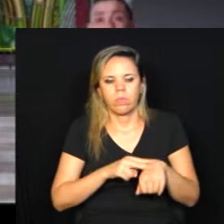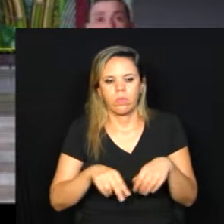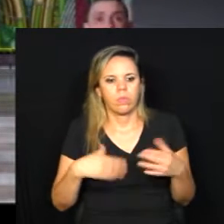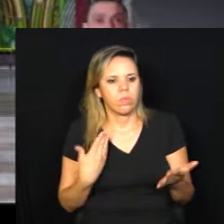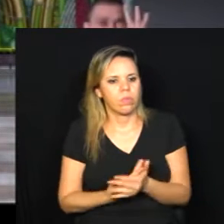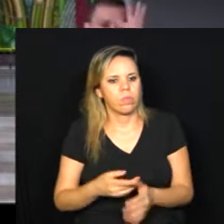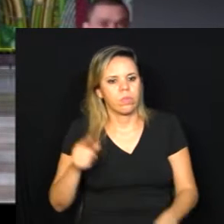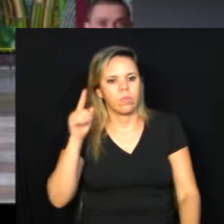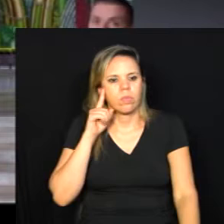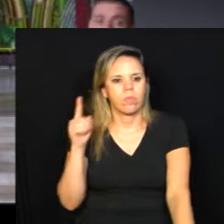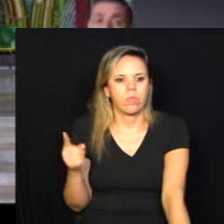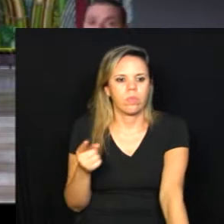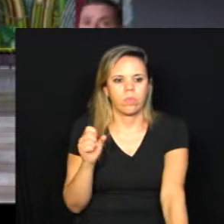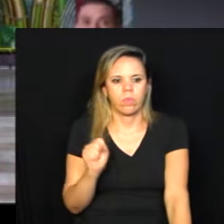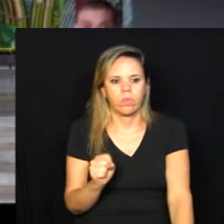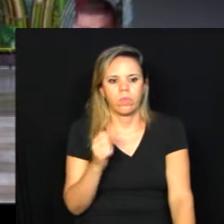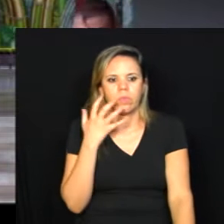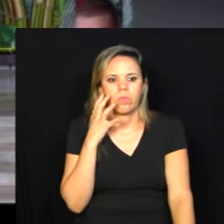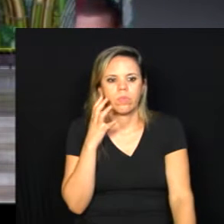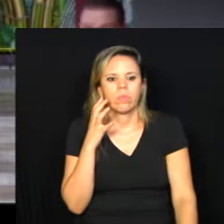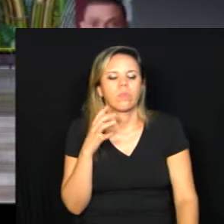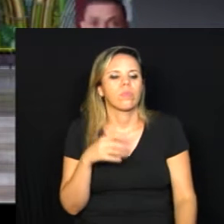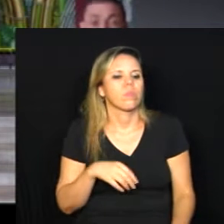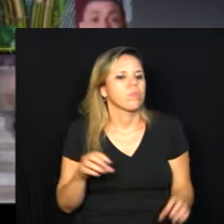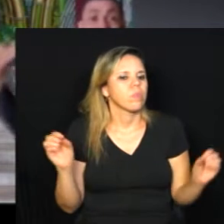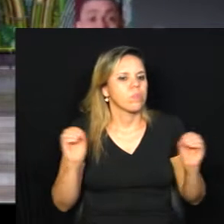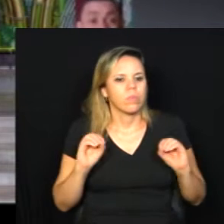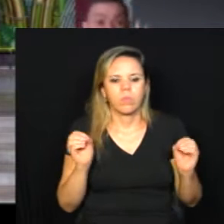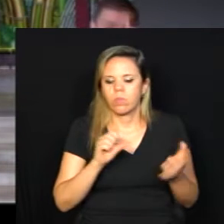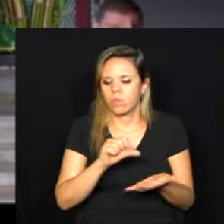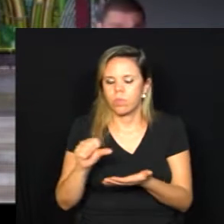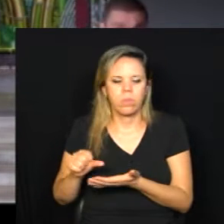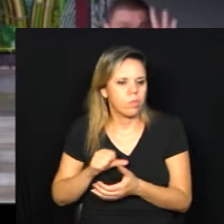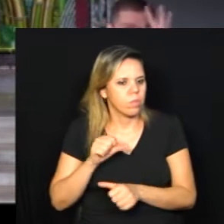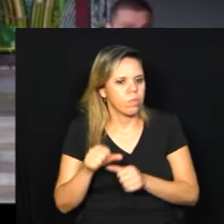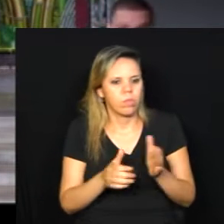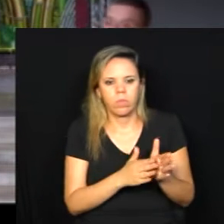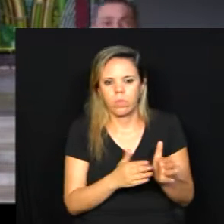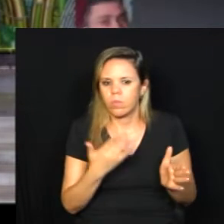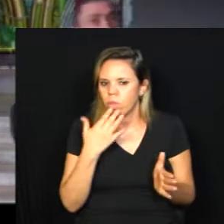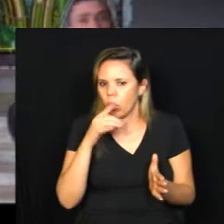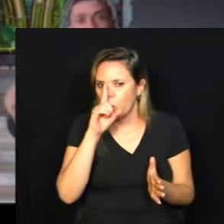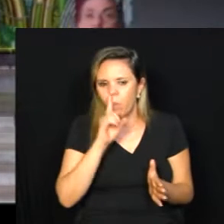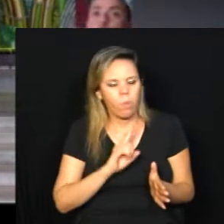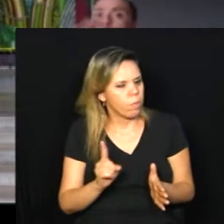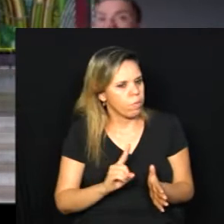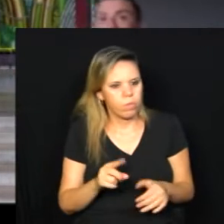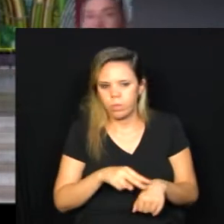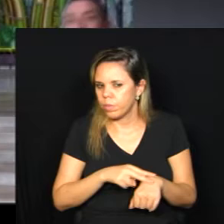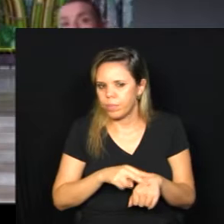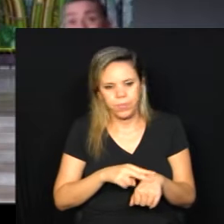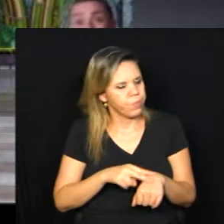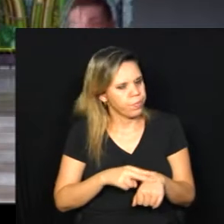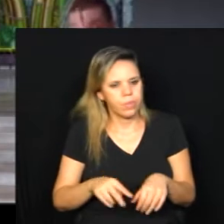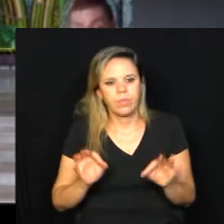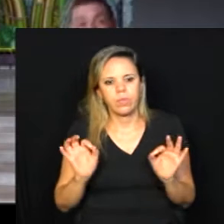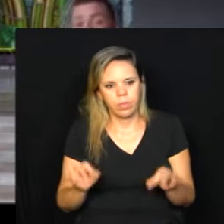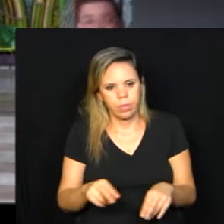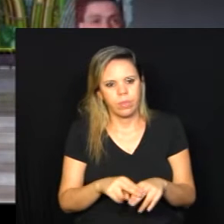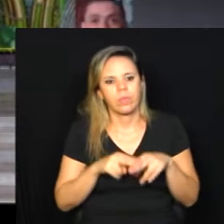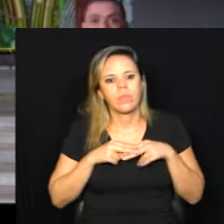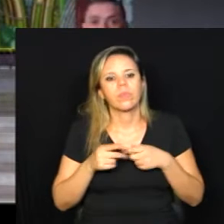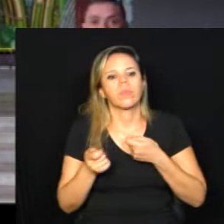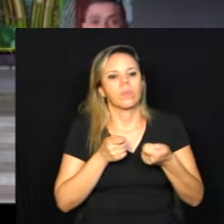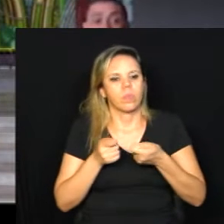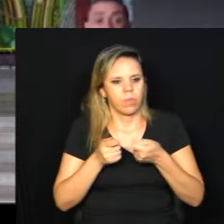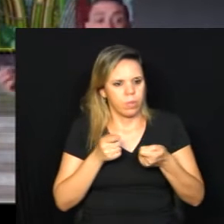o dia 8 de fevereiro. Então, nenhuma região será classificada nem no amarelo, nem no verde, exatamente para a contenção